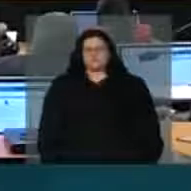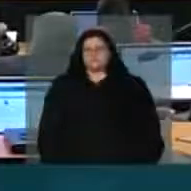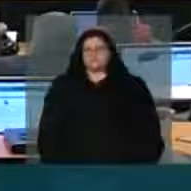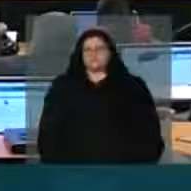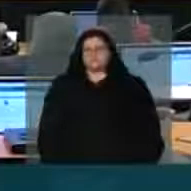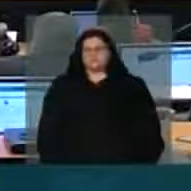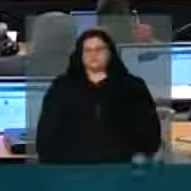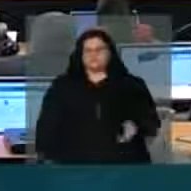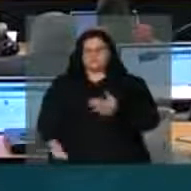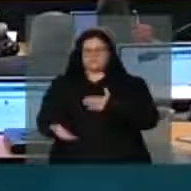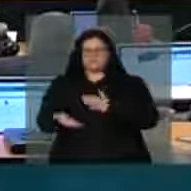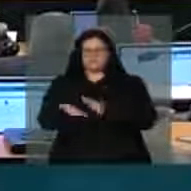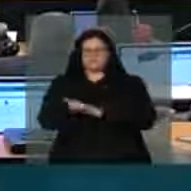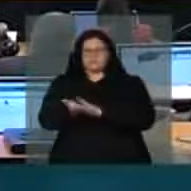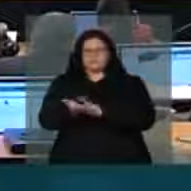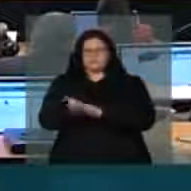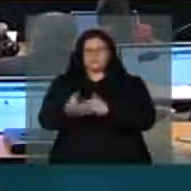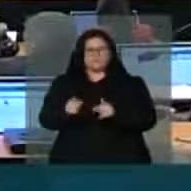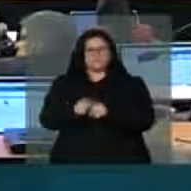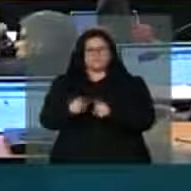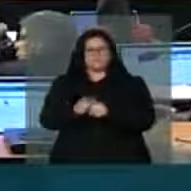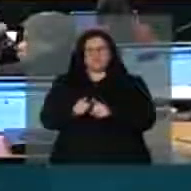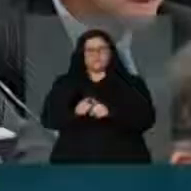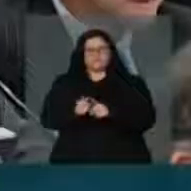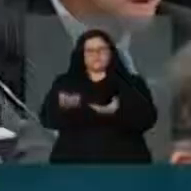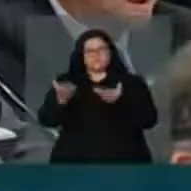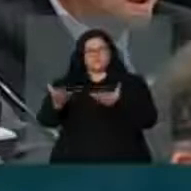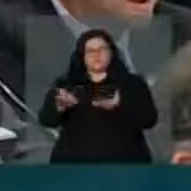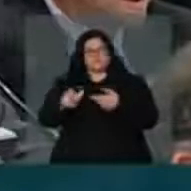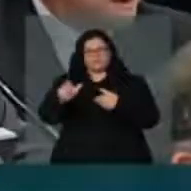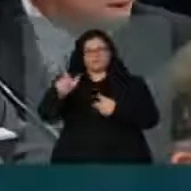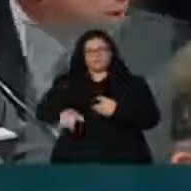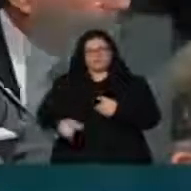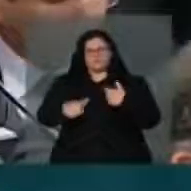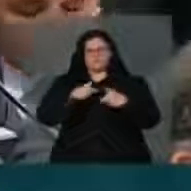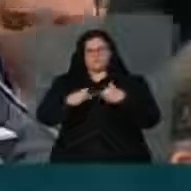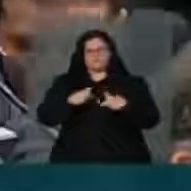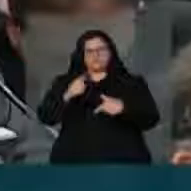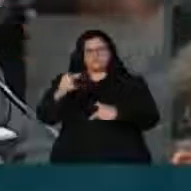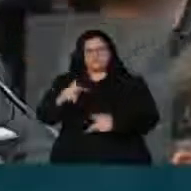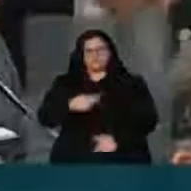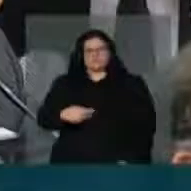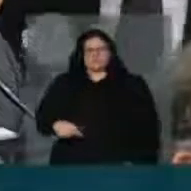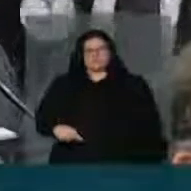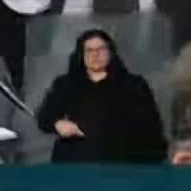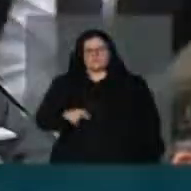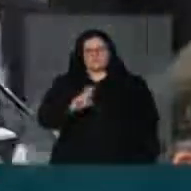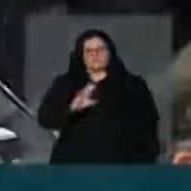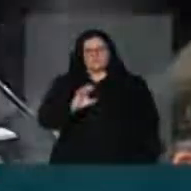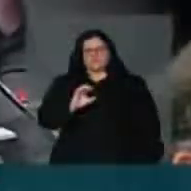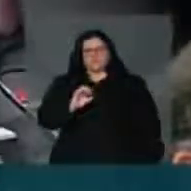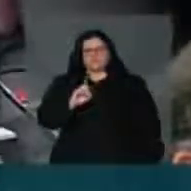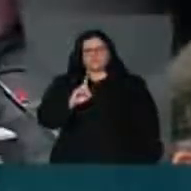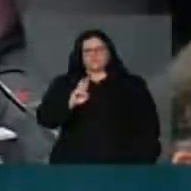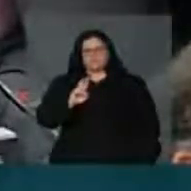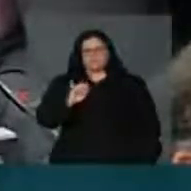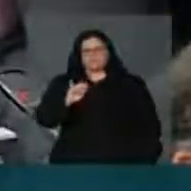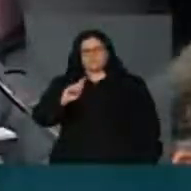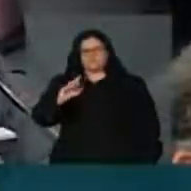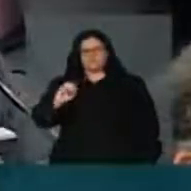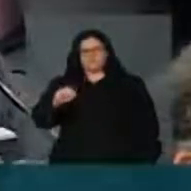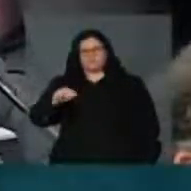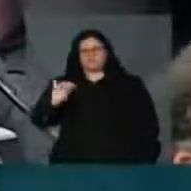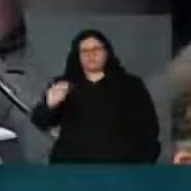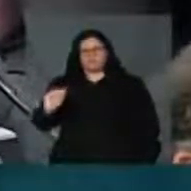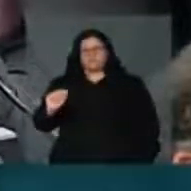elogiar também, em nome do Partido Socialista Brasileiro, a condução dos trabalhos pelo presidente Rodrigo Maia nessa comissão especial.